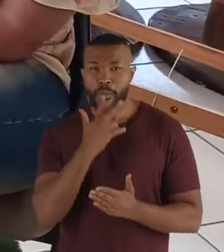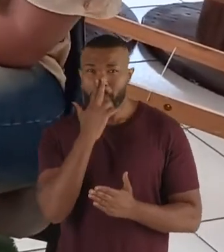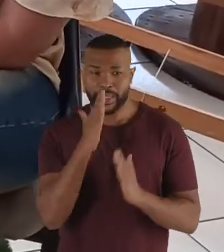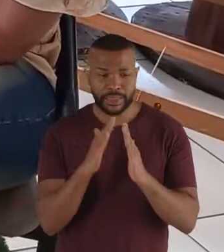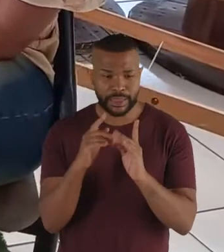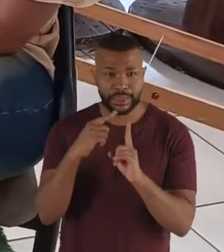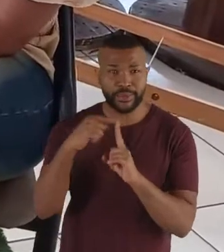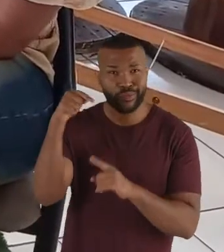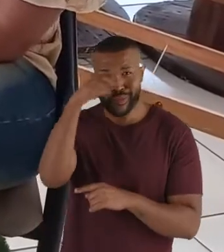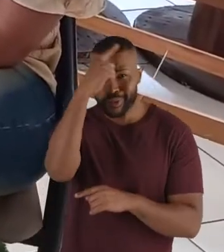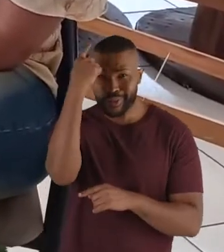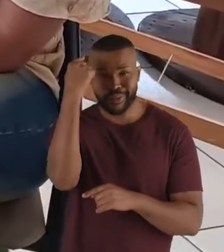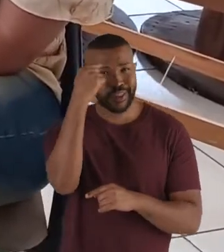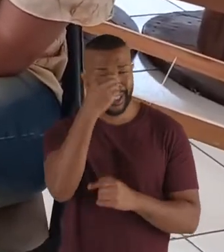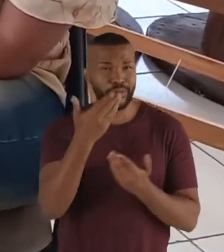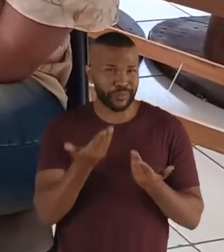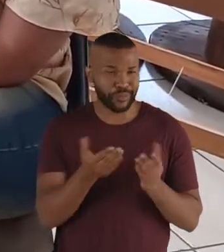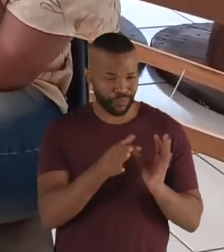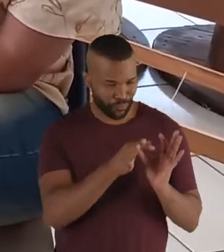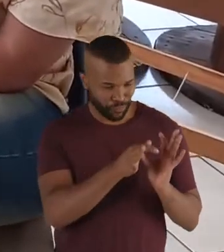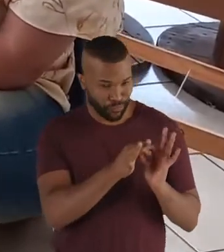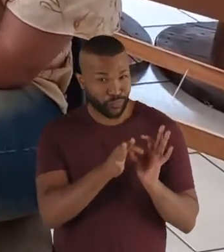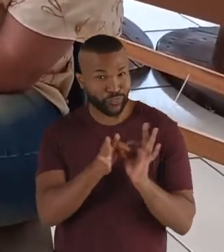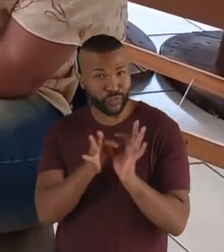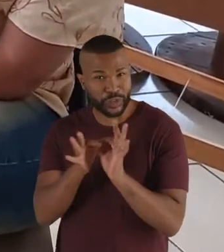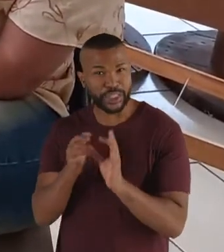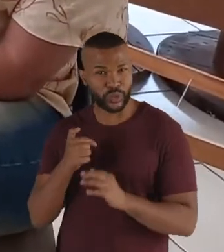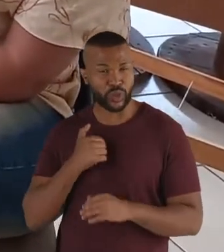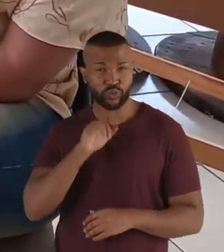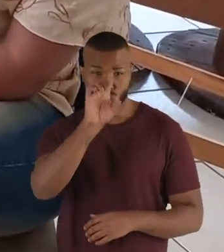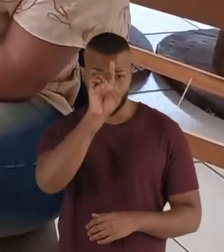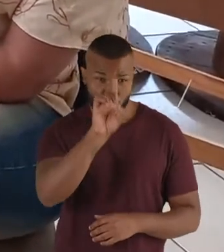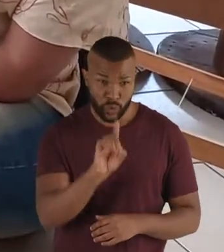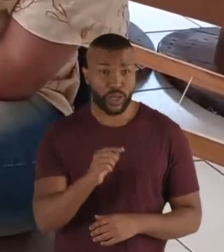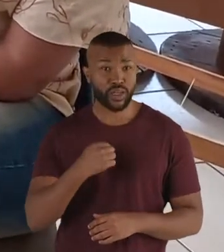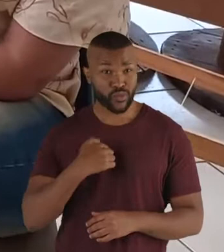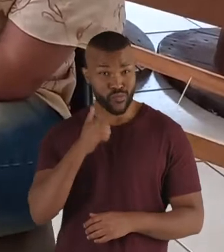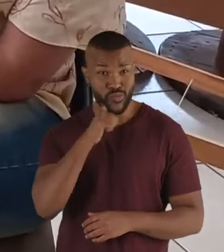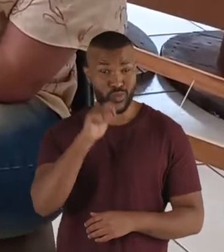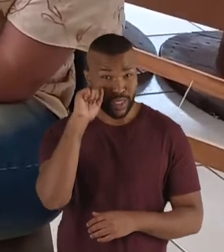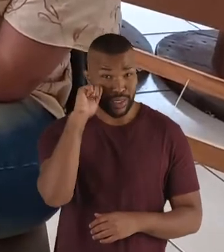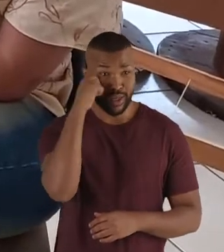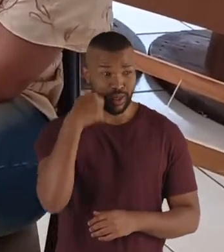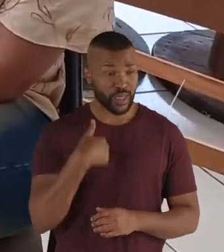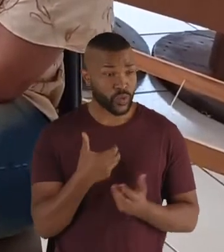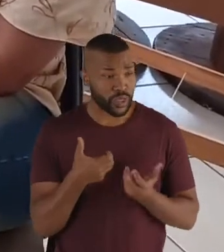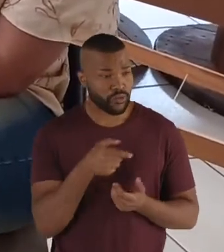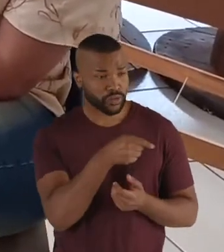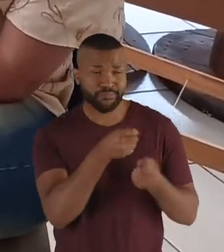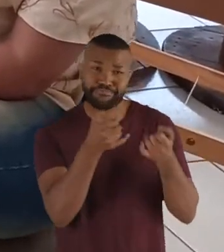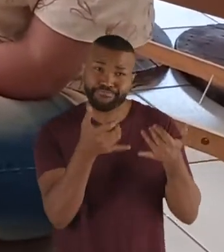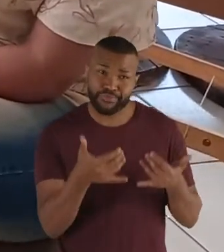templo sagrado. Dentro de todo esse contexto, enquanto diretora, enquanto mulher negra, eu gostaria que o